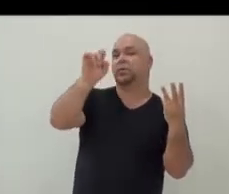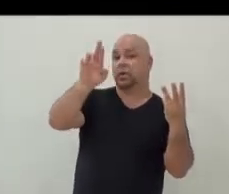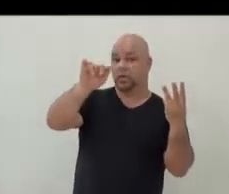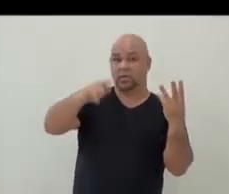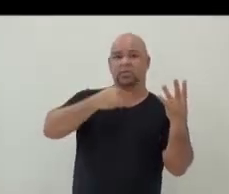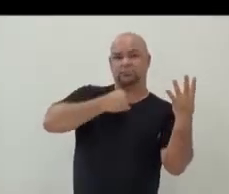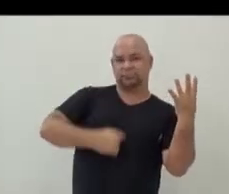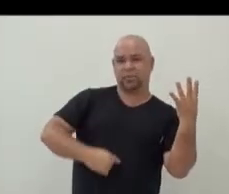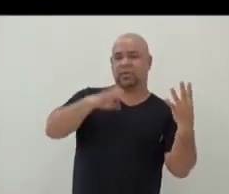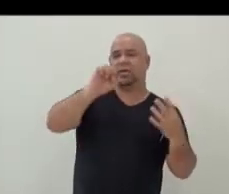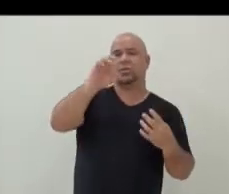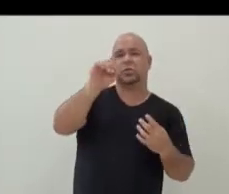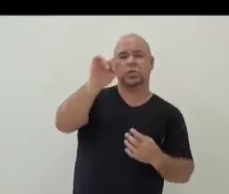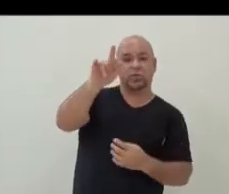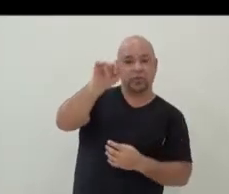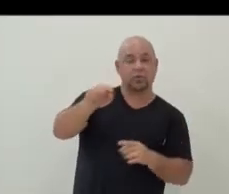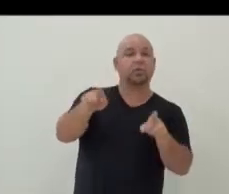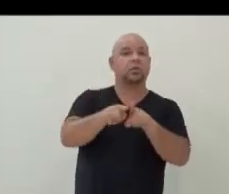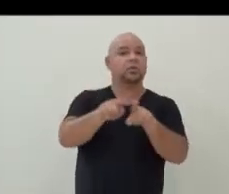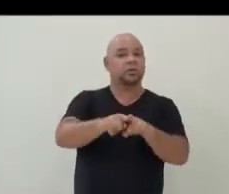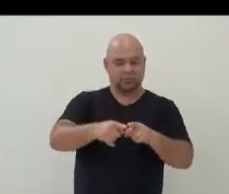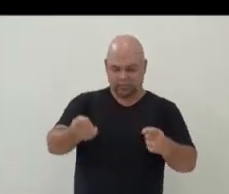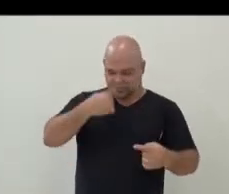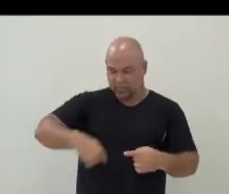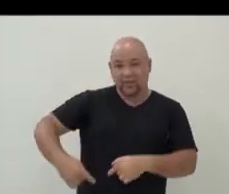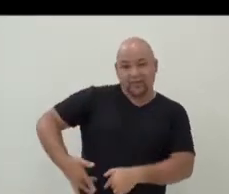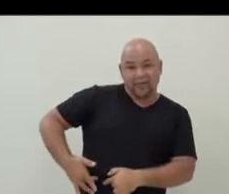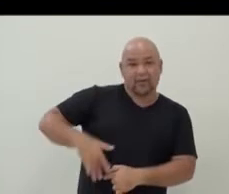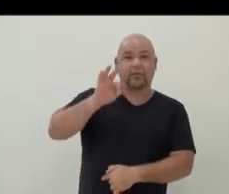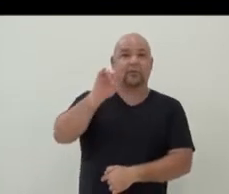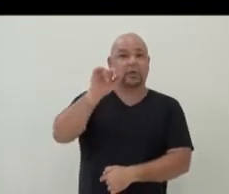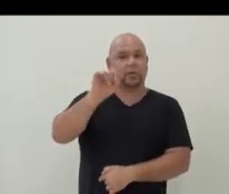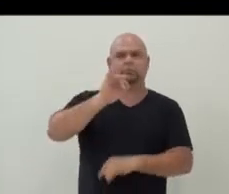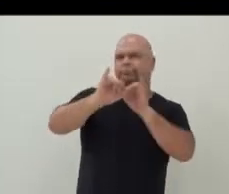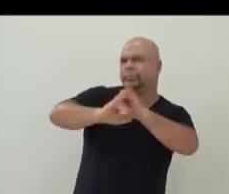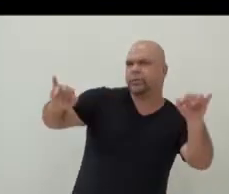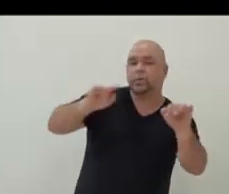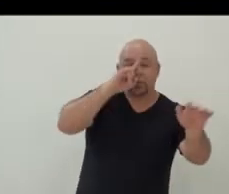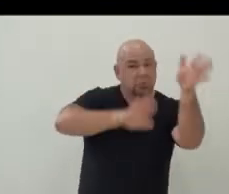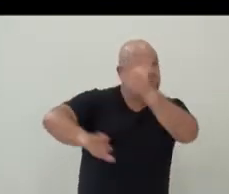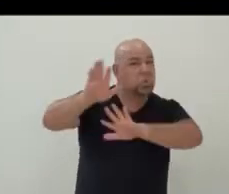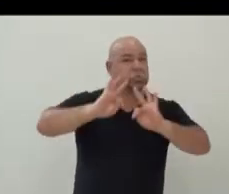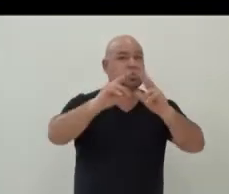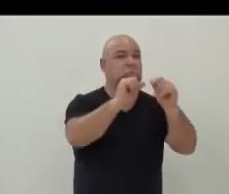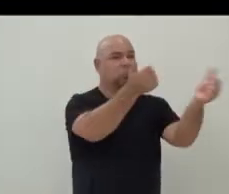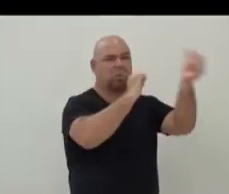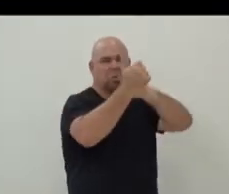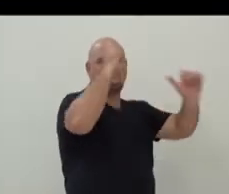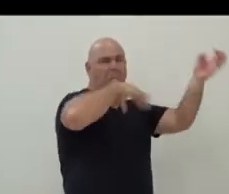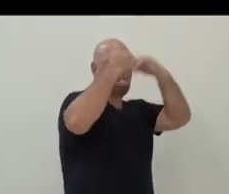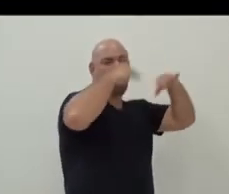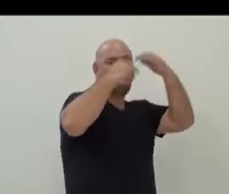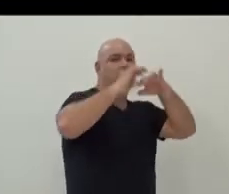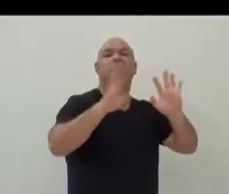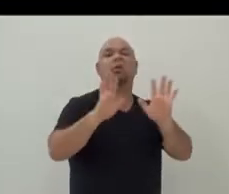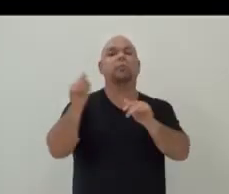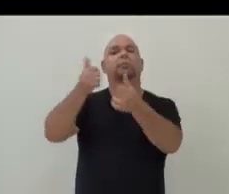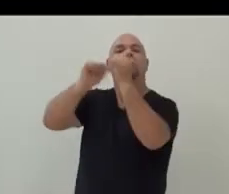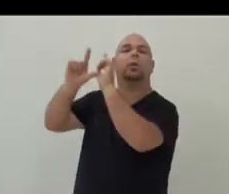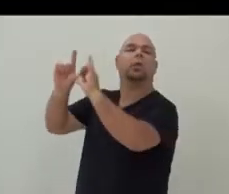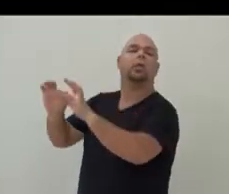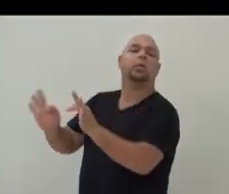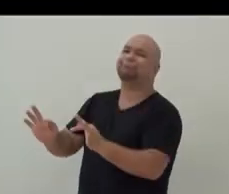fígado. Não existe consumo seguro. Consumir apenas nos fins de semana não diminui o seu risco.